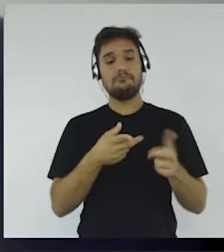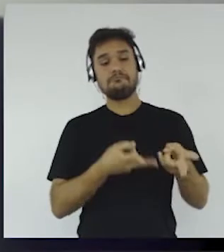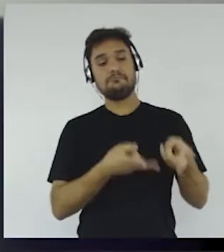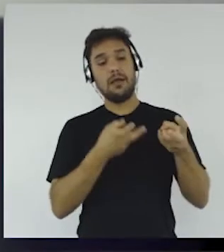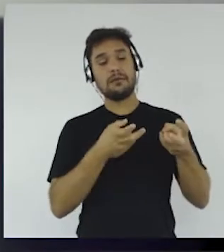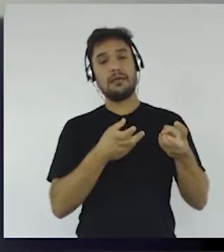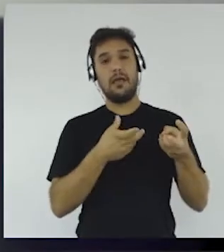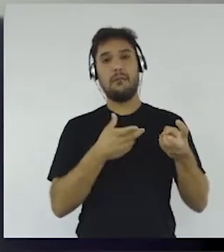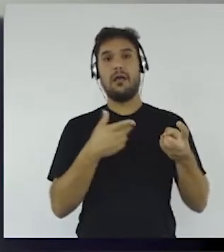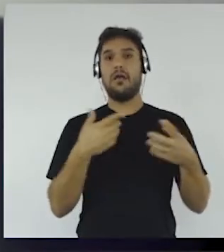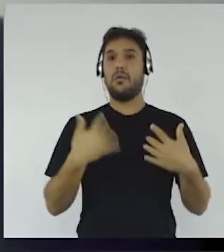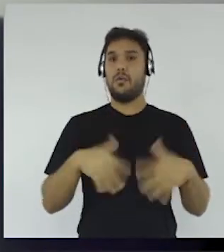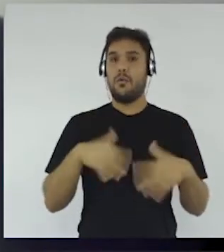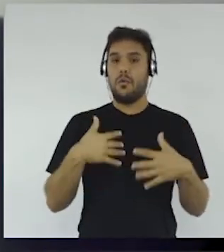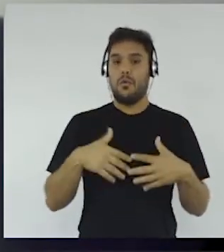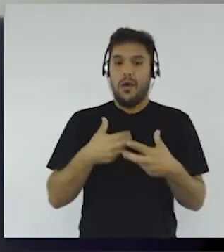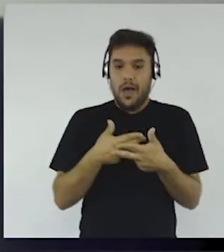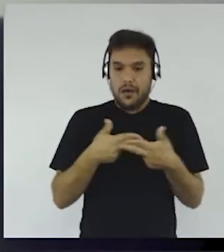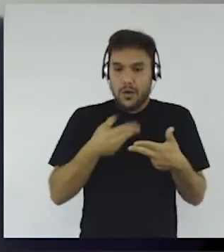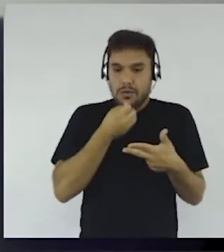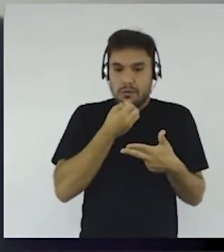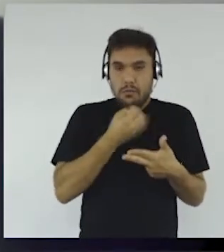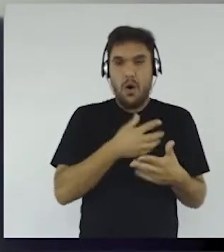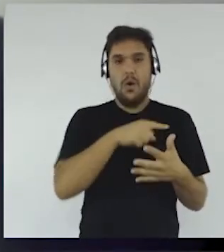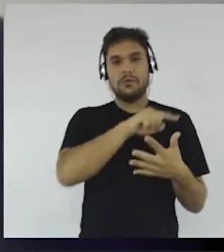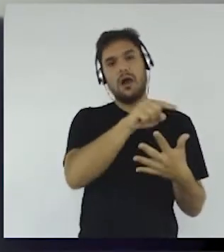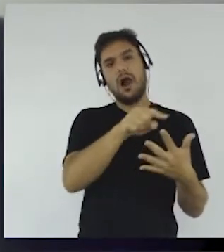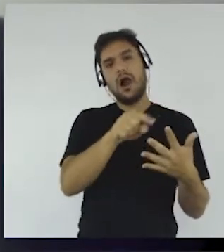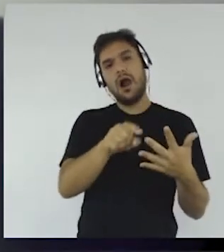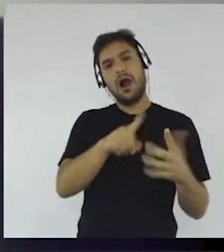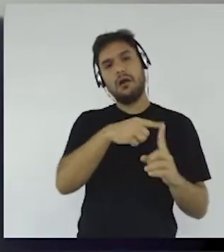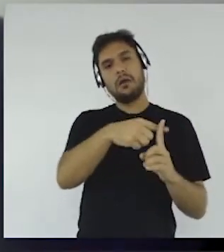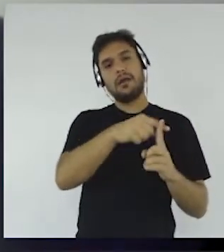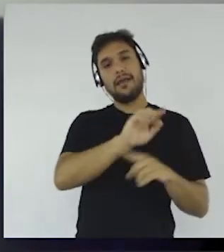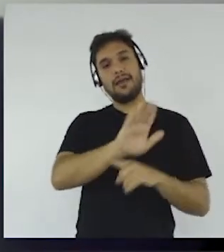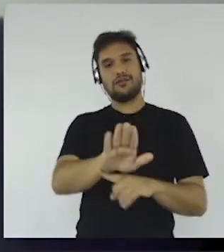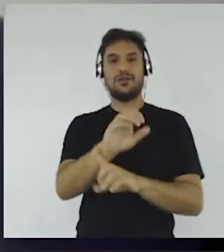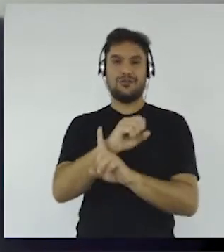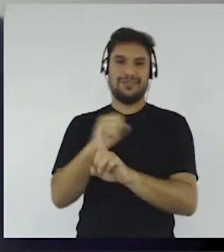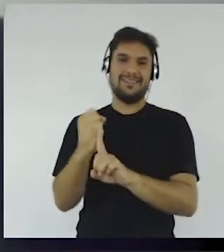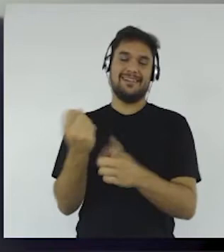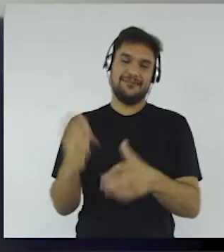legado com o qual contribuiu para o mundo jurídico e para a sociedade em geral.